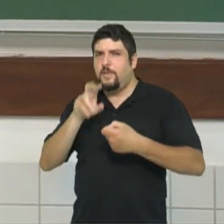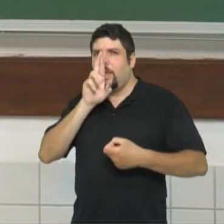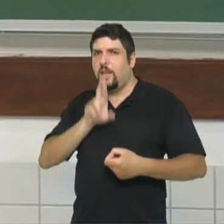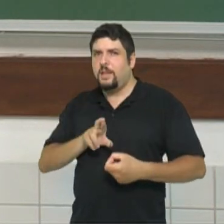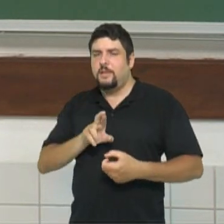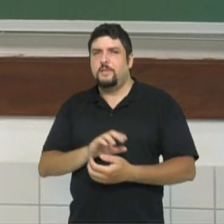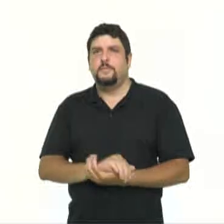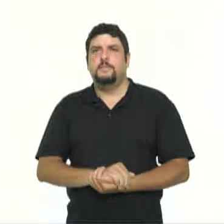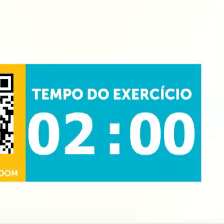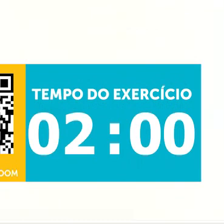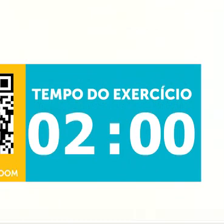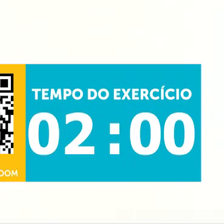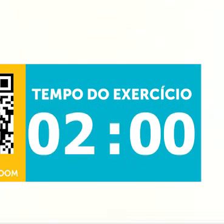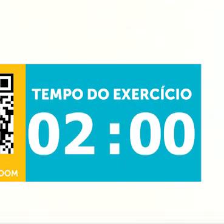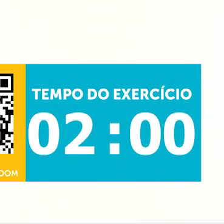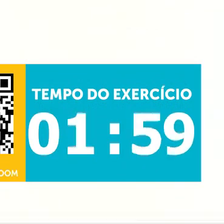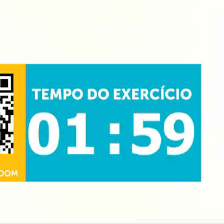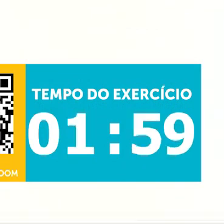correta.